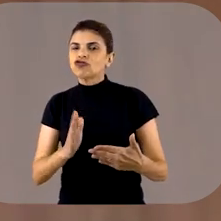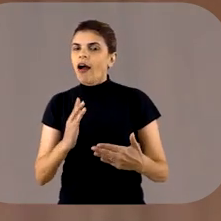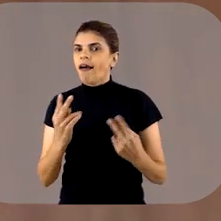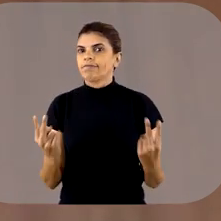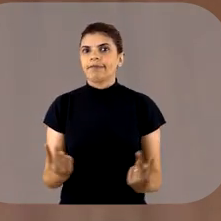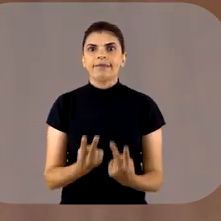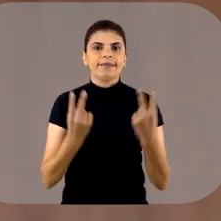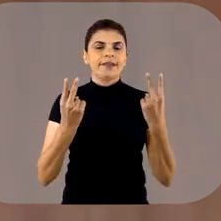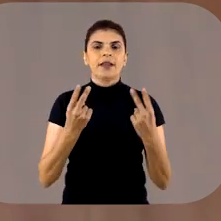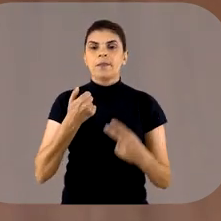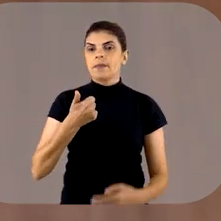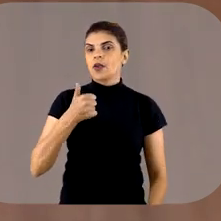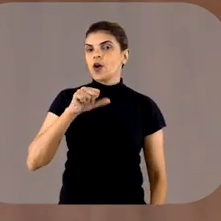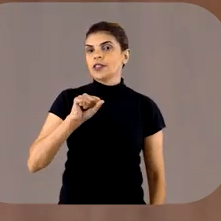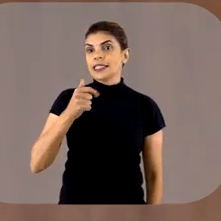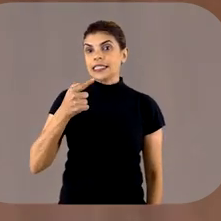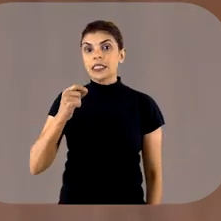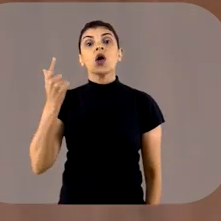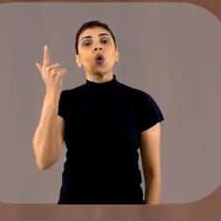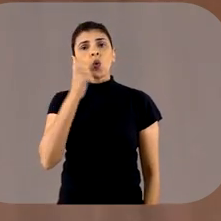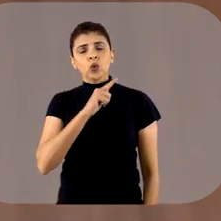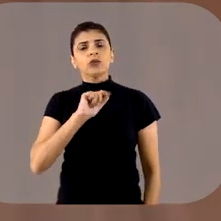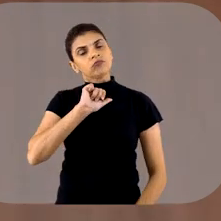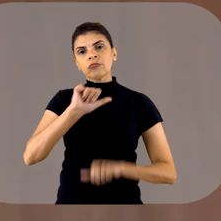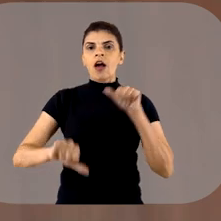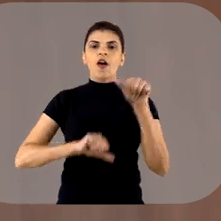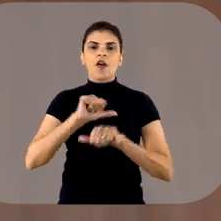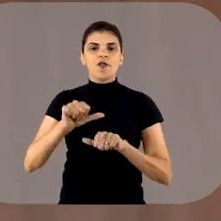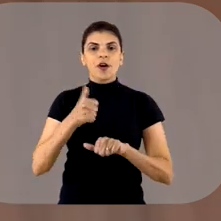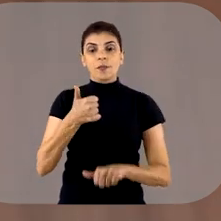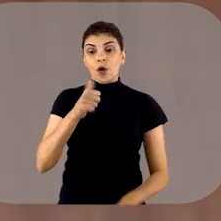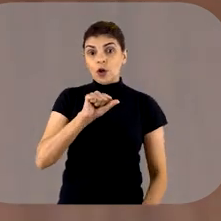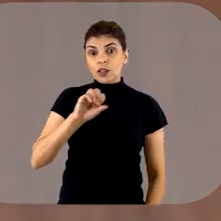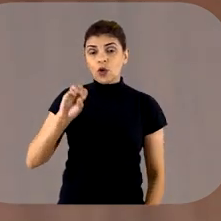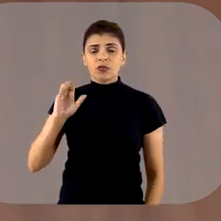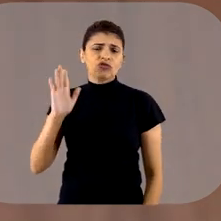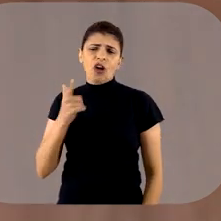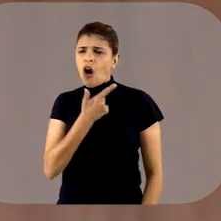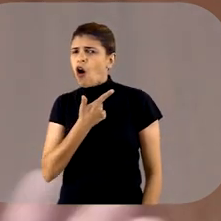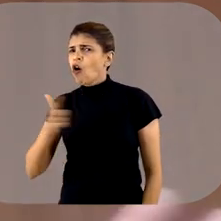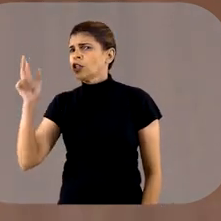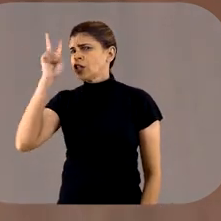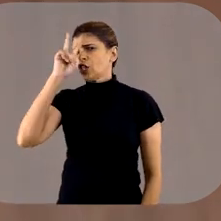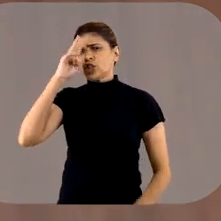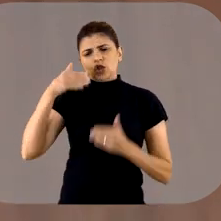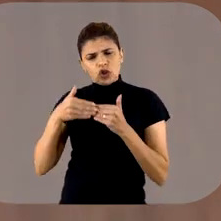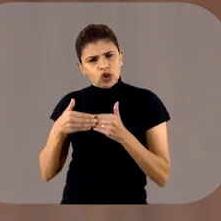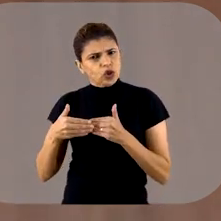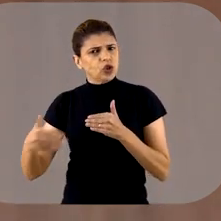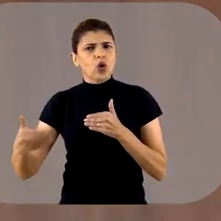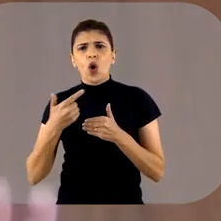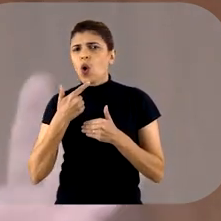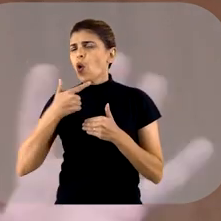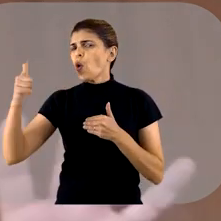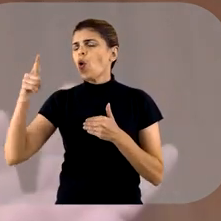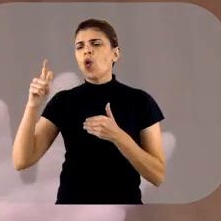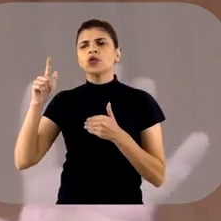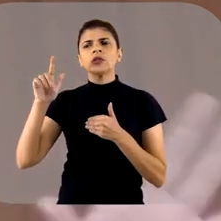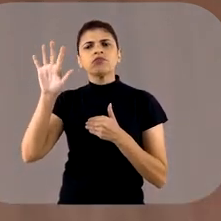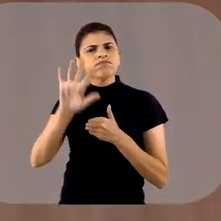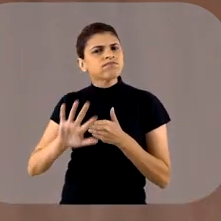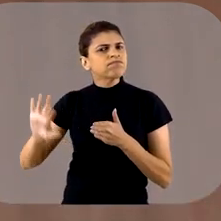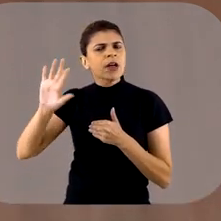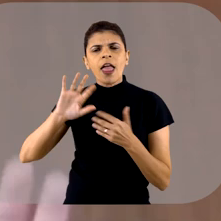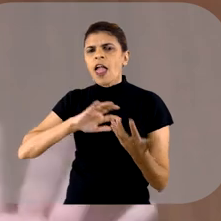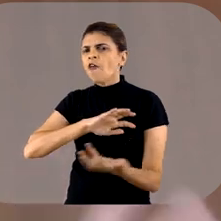ganha um relevo já na década de 1870 e conseguem fazer essa reforma Em 1880 mas aí já é uma outra história né uma outra é uma